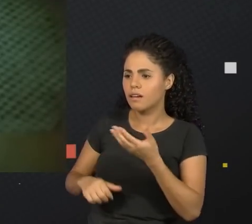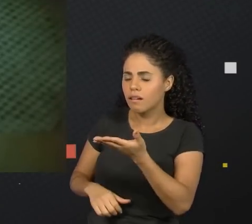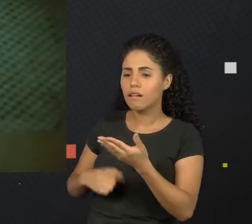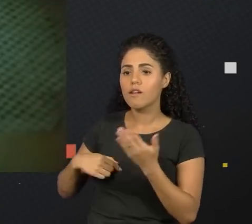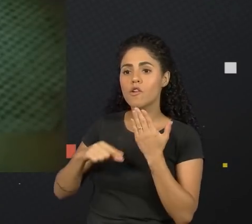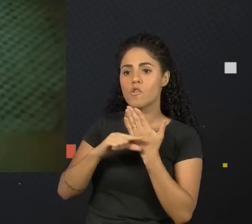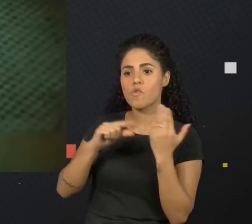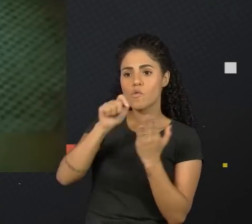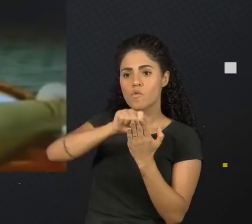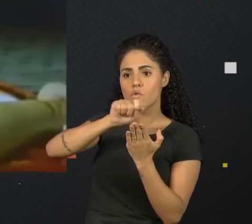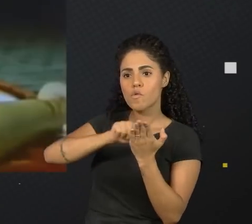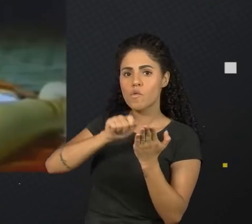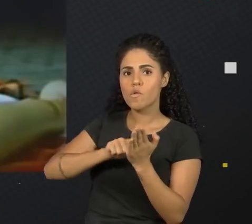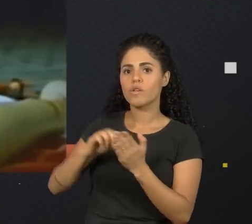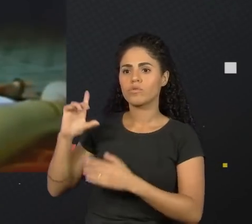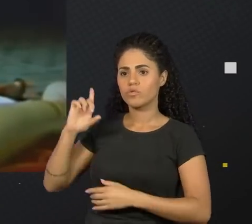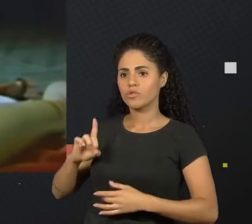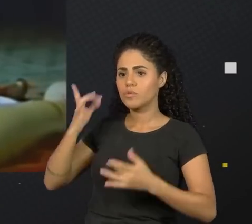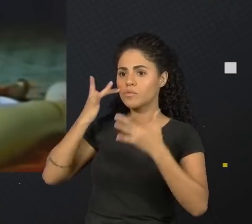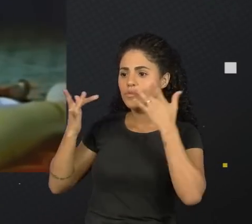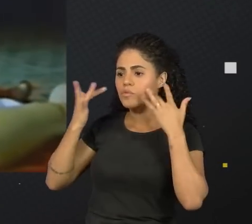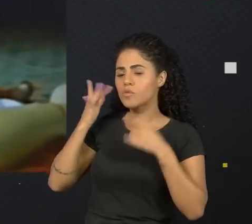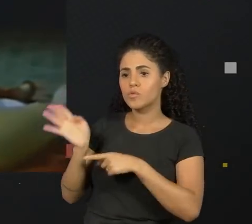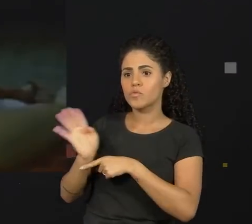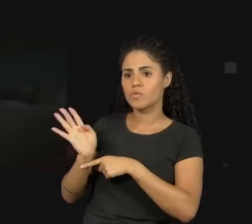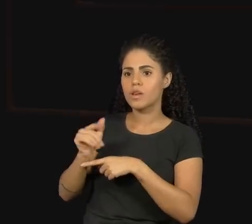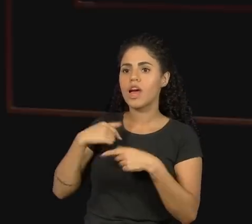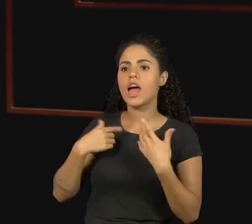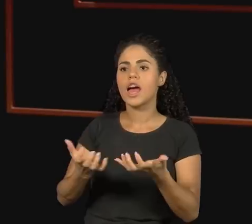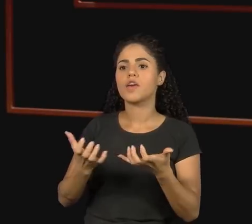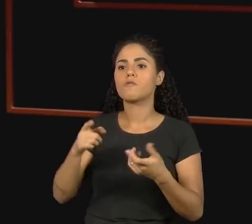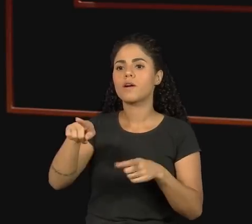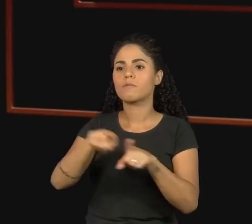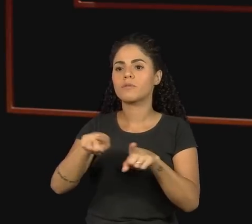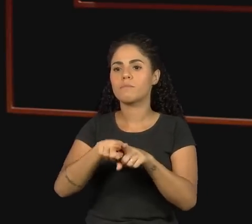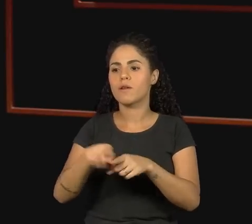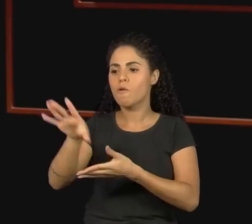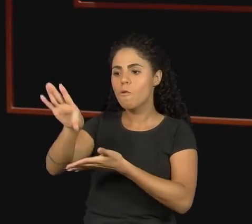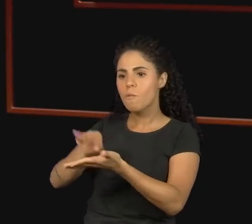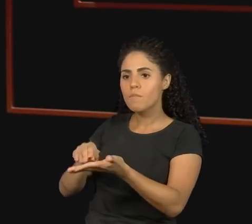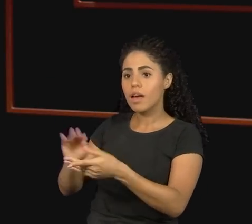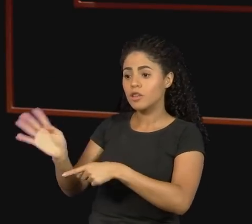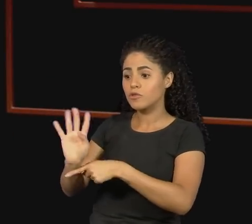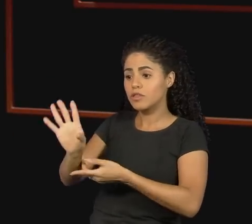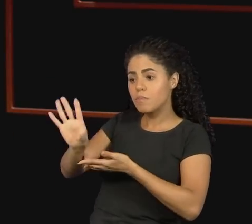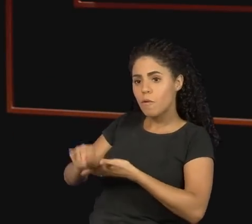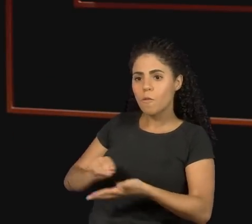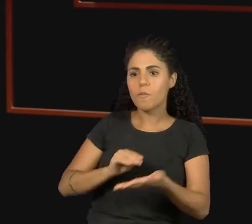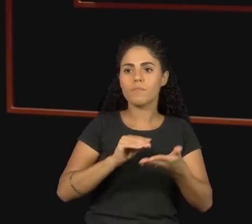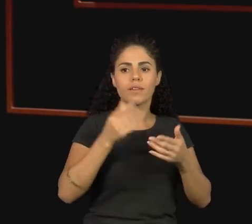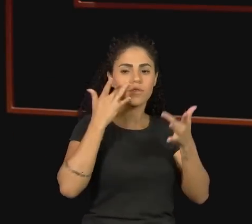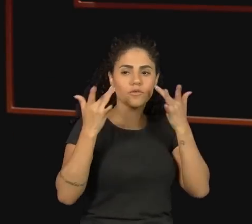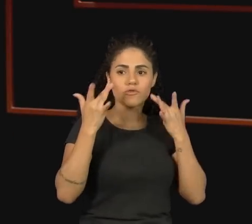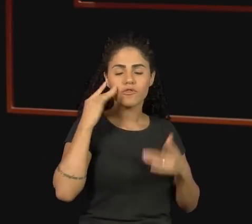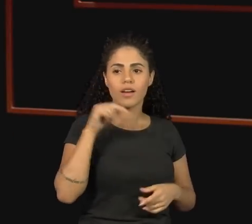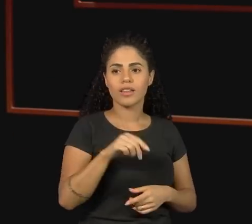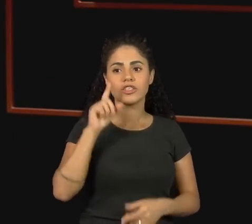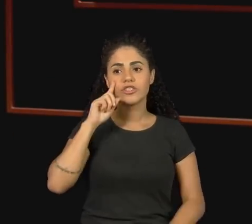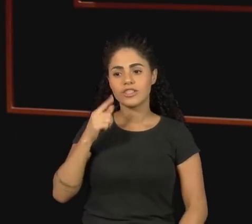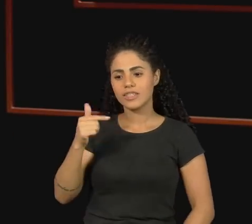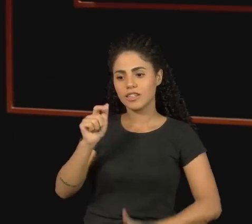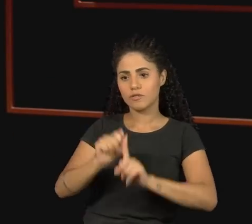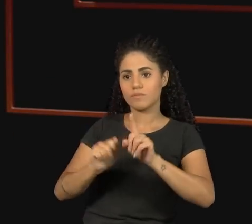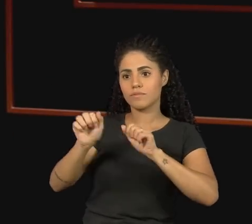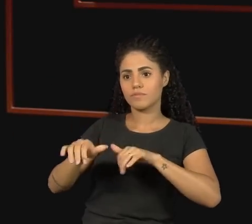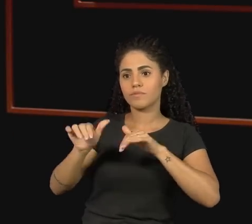o diretor do filme, autor junto com o Zé. Eu quero fazer isso no teatro. Um ano depois eu estava estreando, no dia 7 de setembro